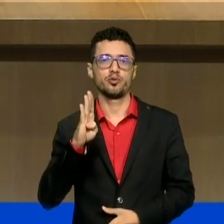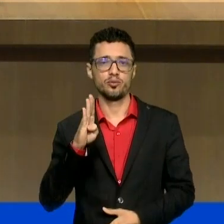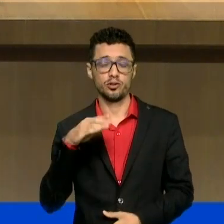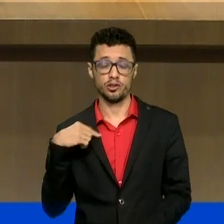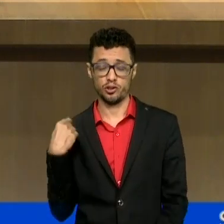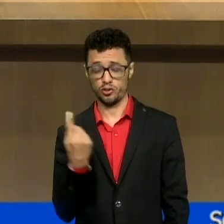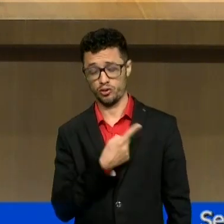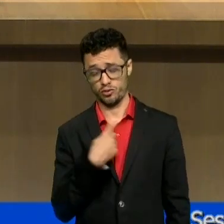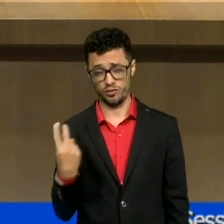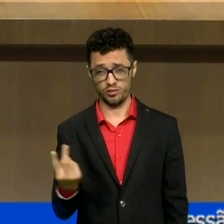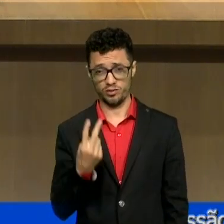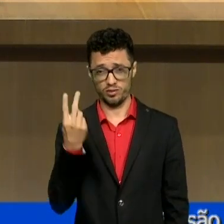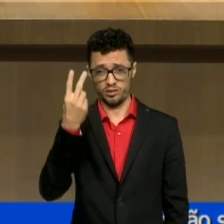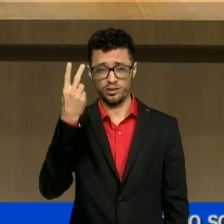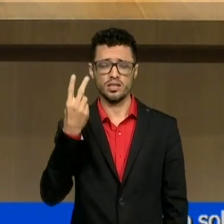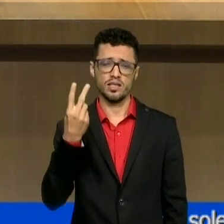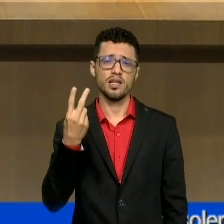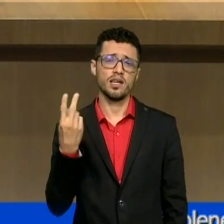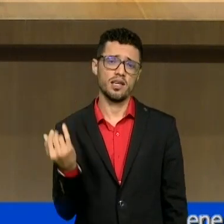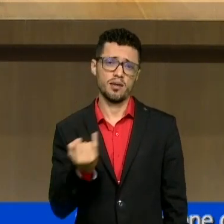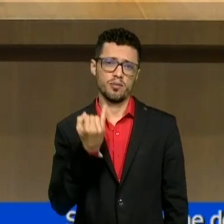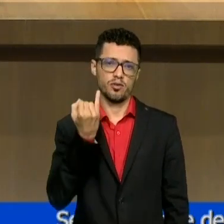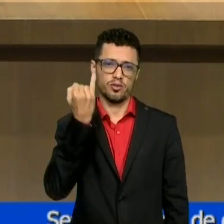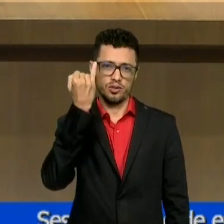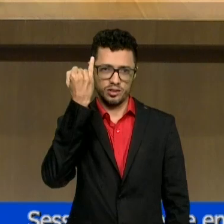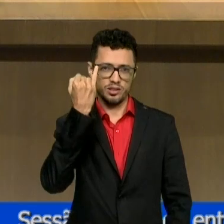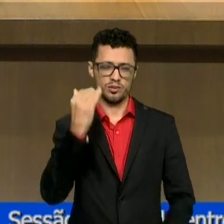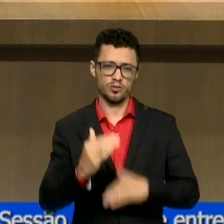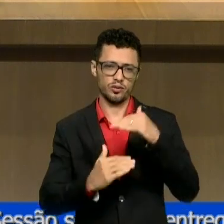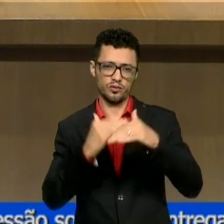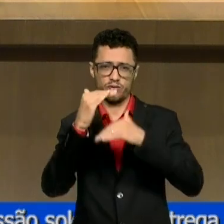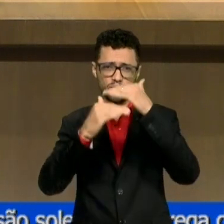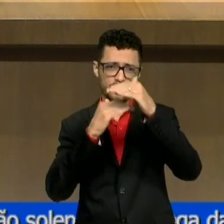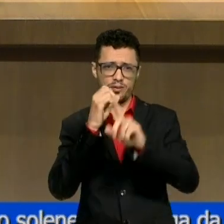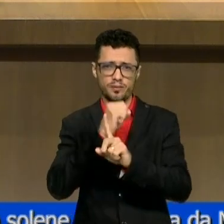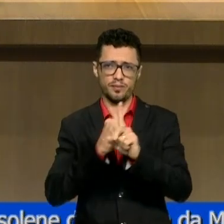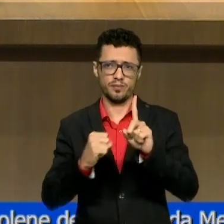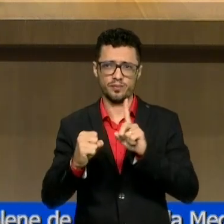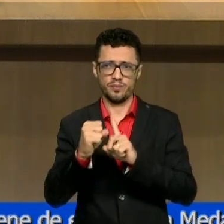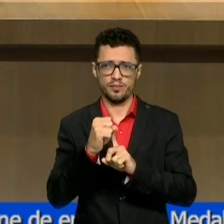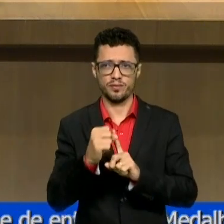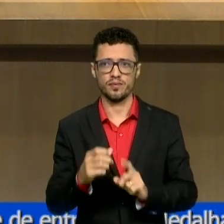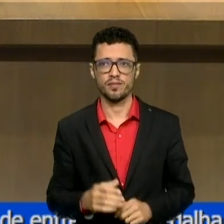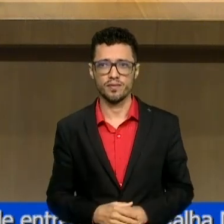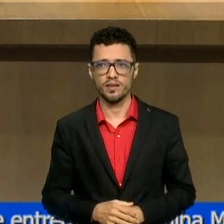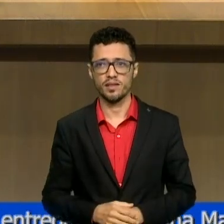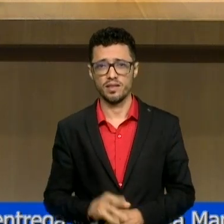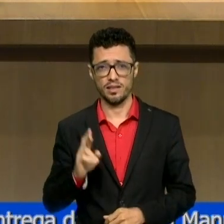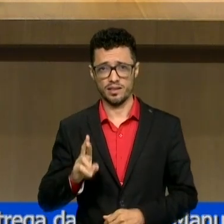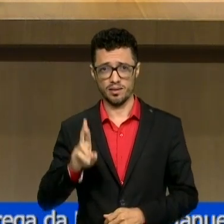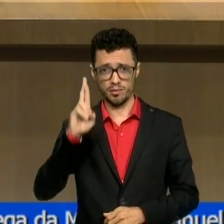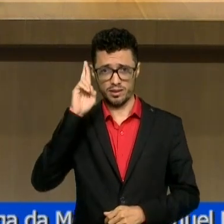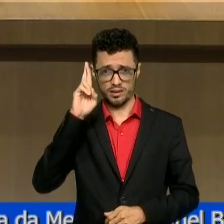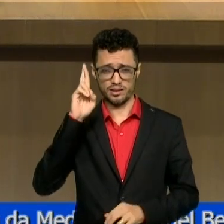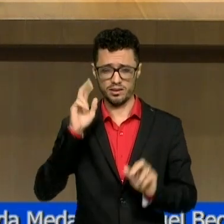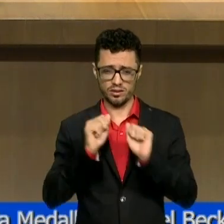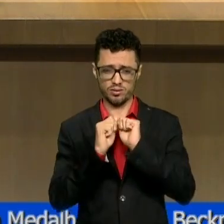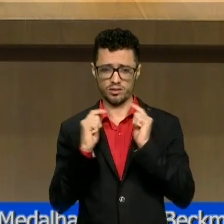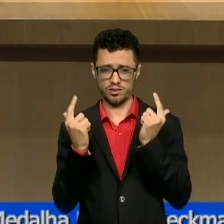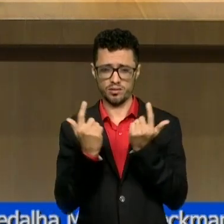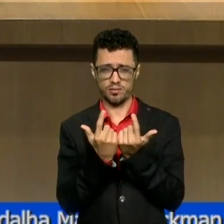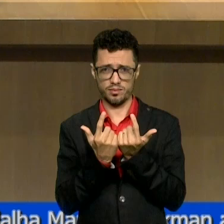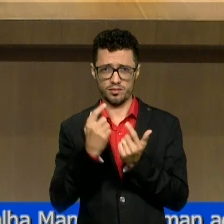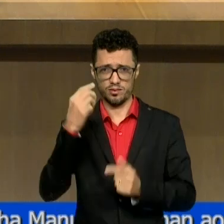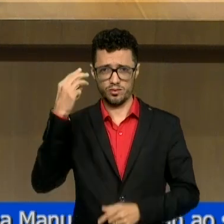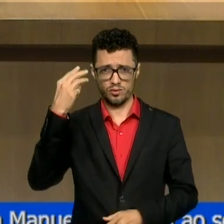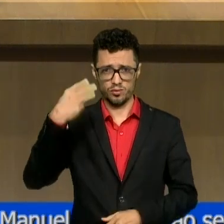que é essencial para o desenvolvimento da nossa sociedade. Em nome da Assembleia Legislativa do Estado do